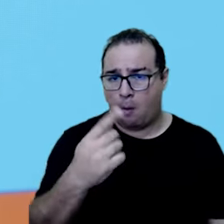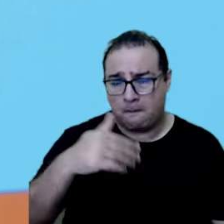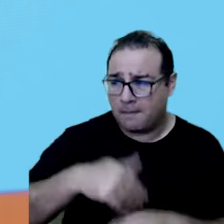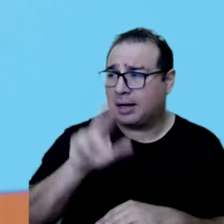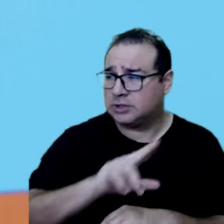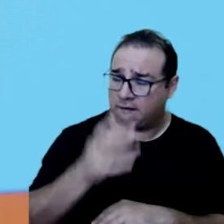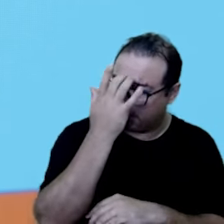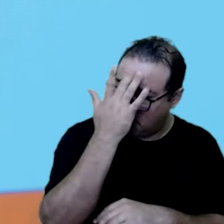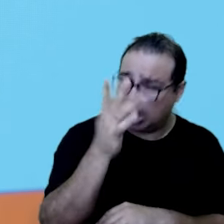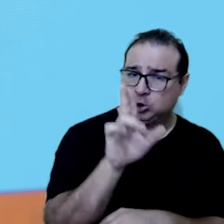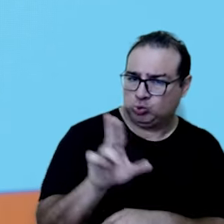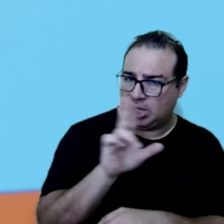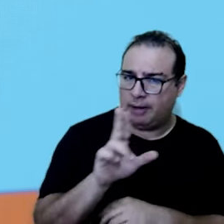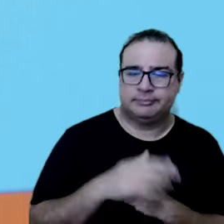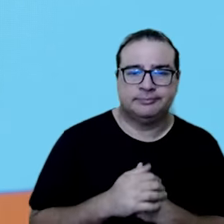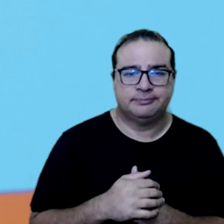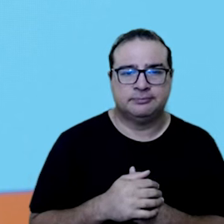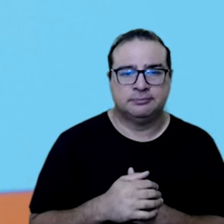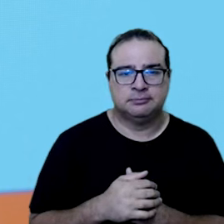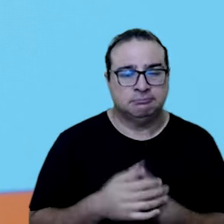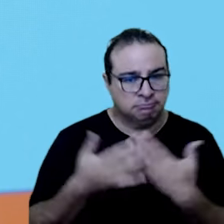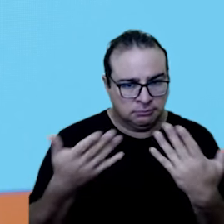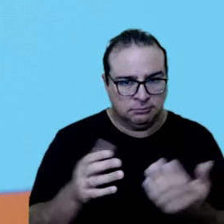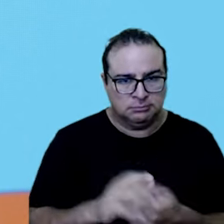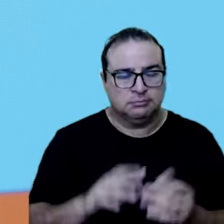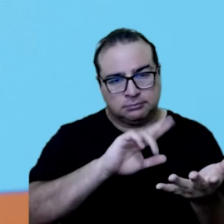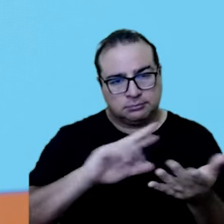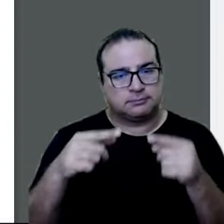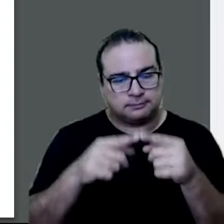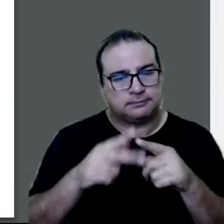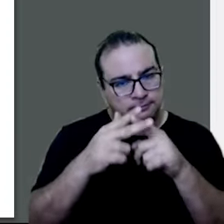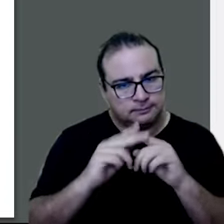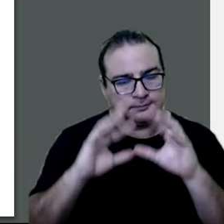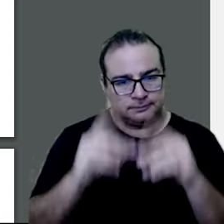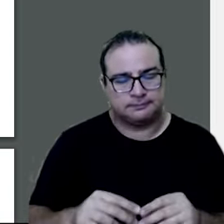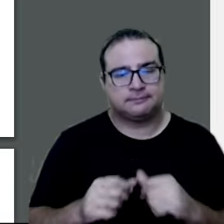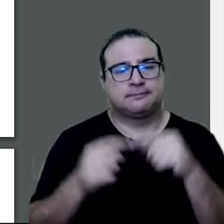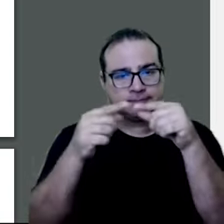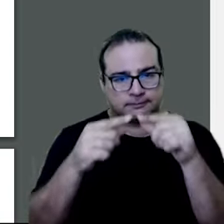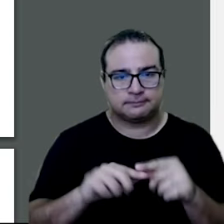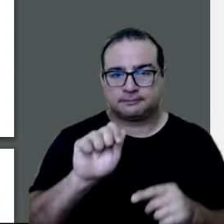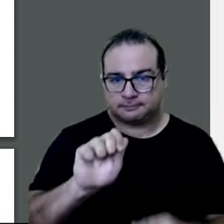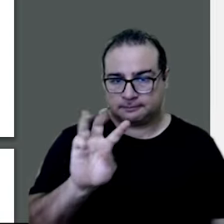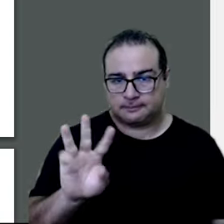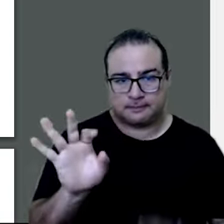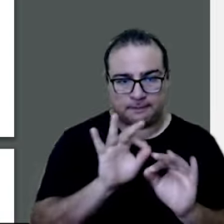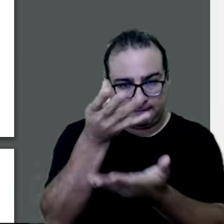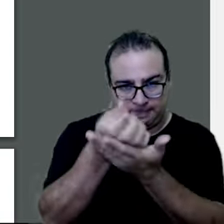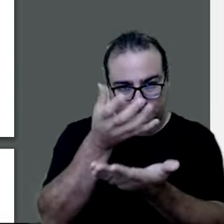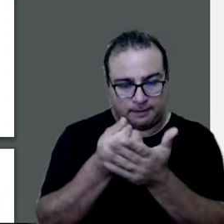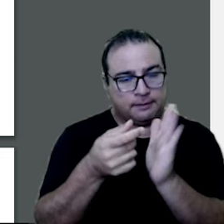mais utilizado é o mais fácil de ser usado né então aqui é a sequência de configuração a do certificado A3 a pessoa faz o